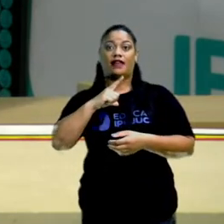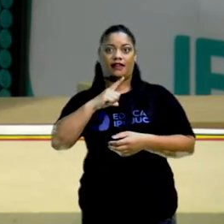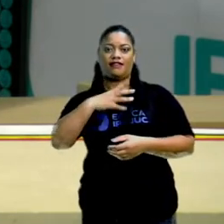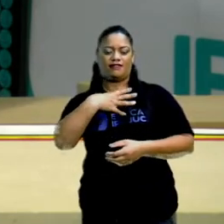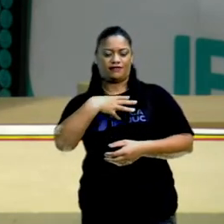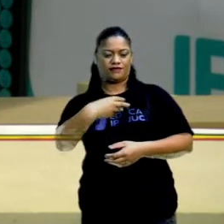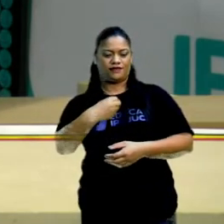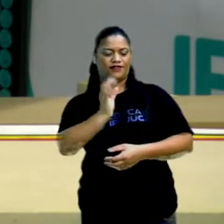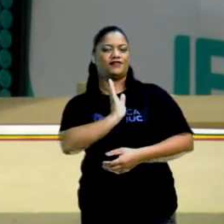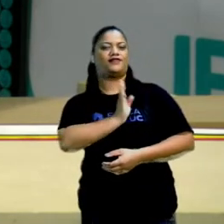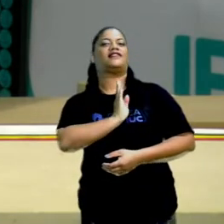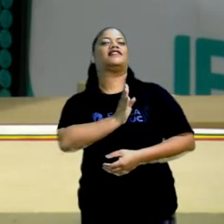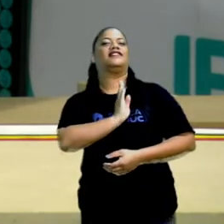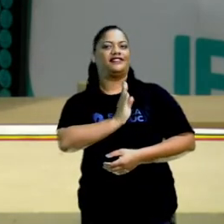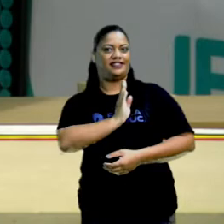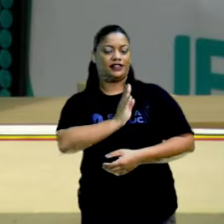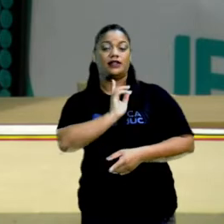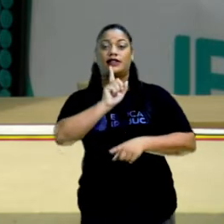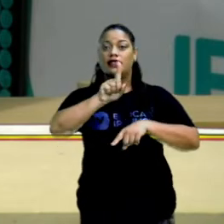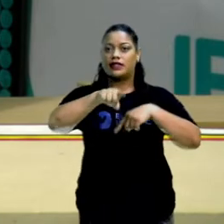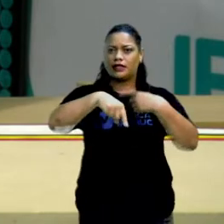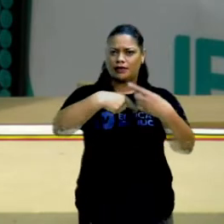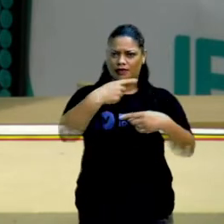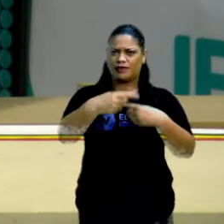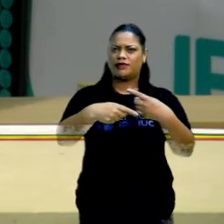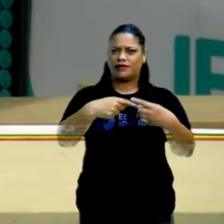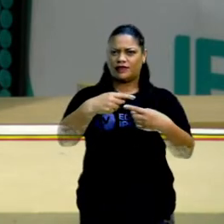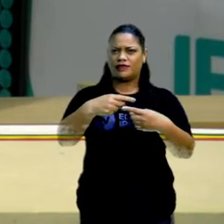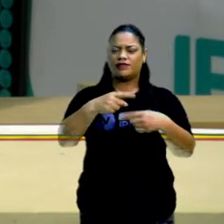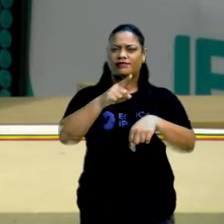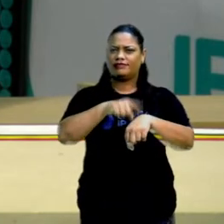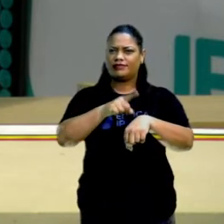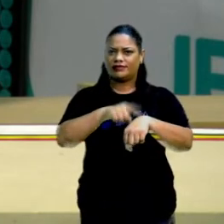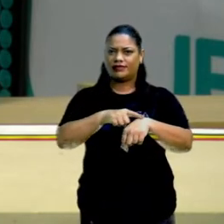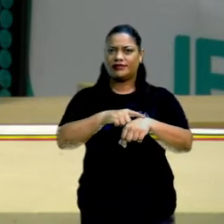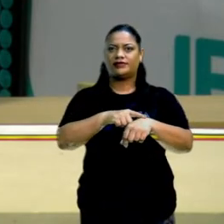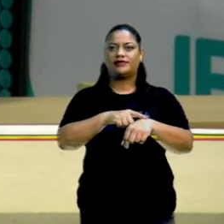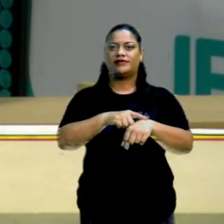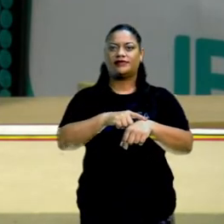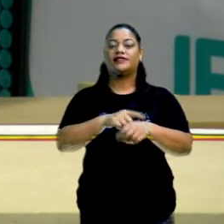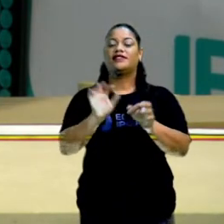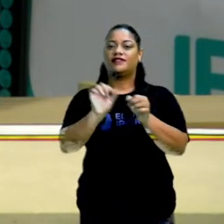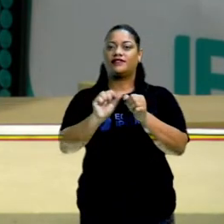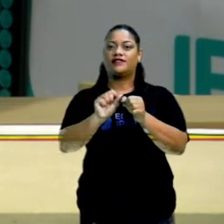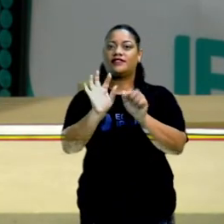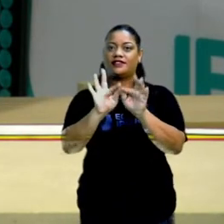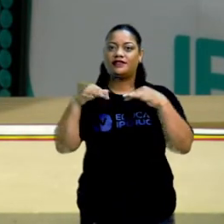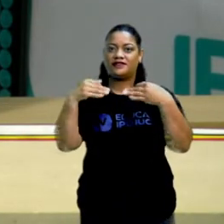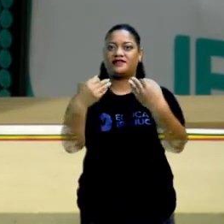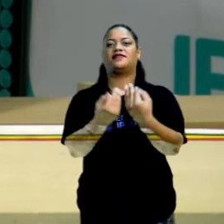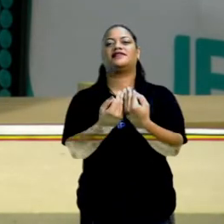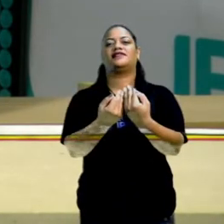num coração e depois de um tempo eles completam a sua família.